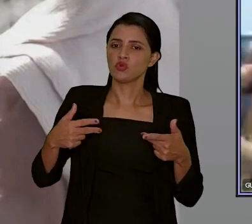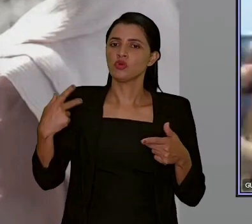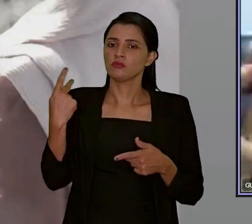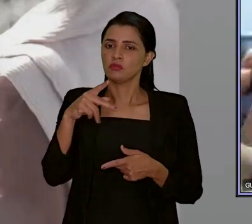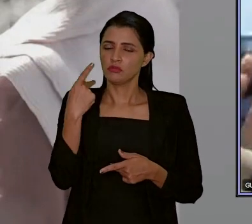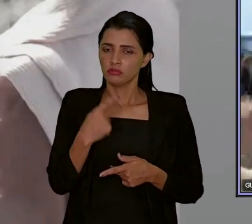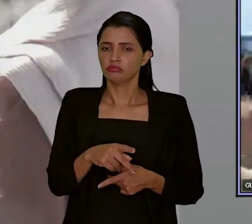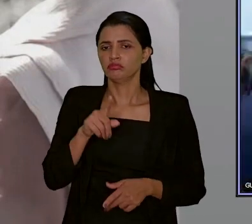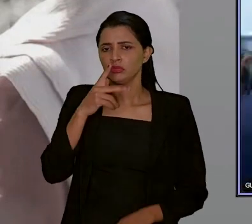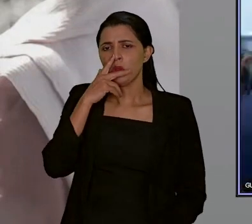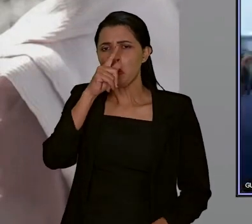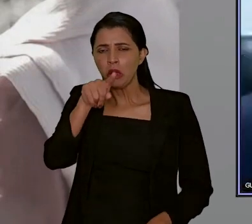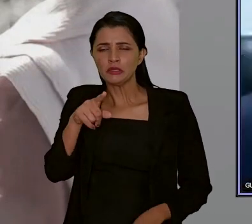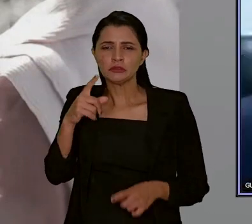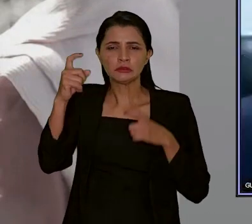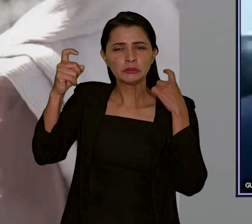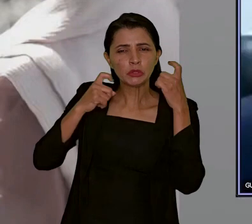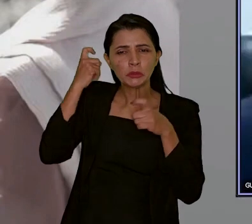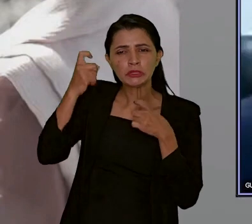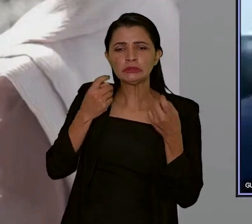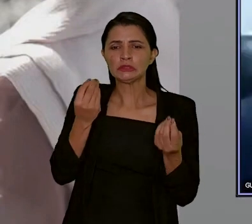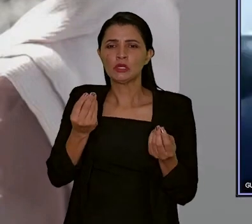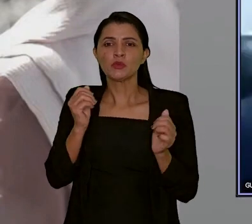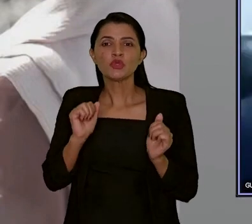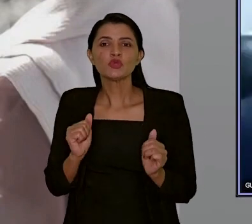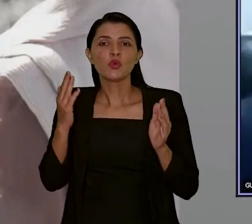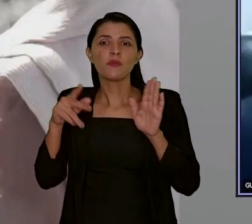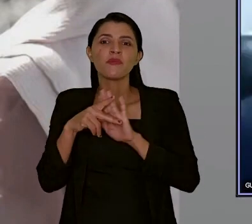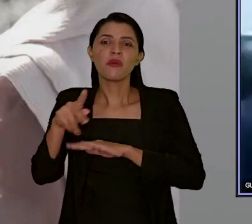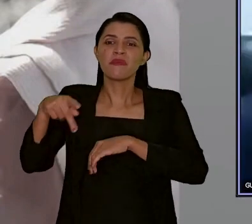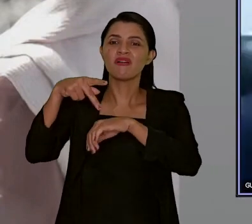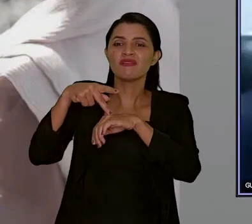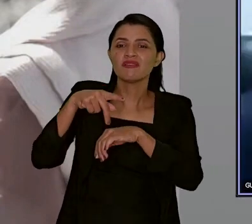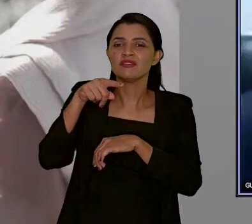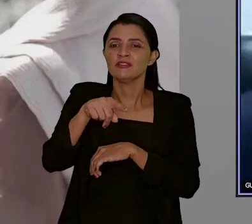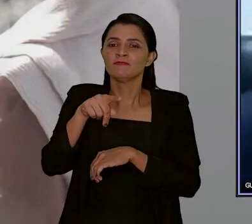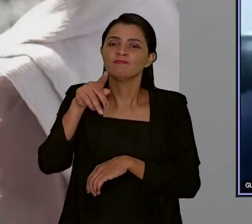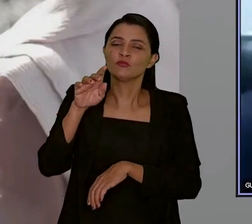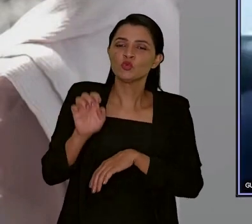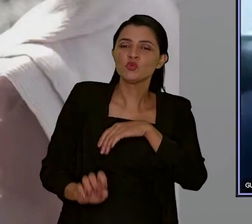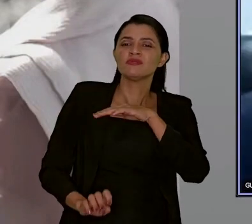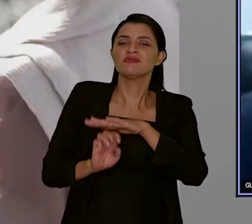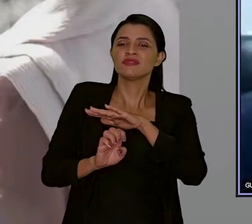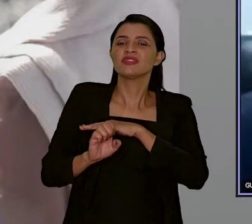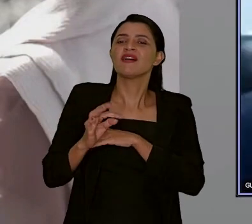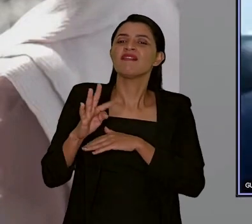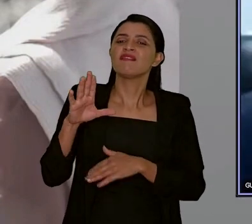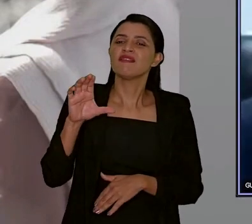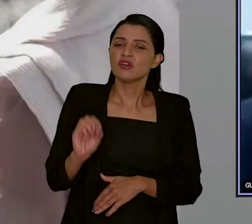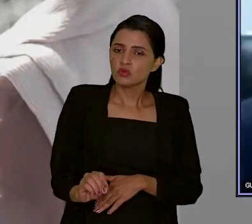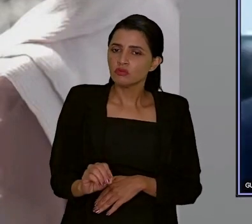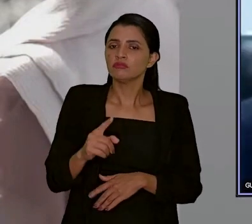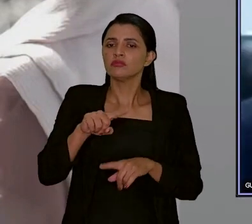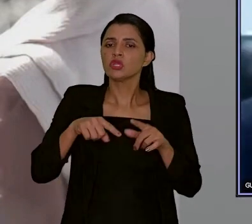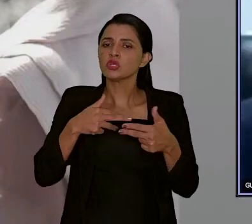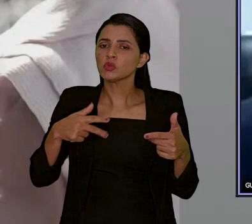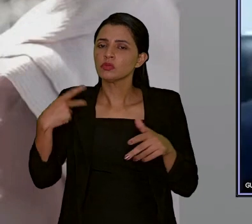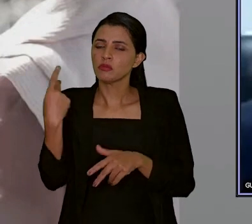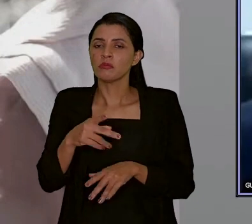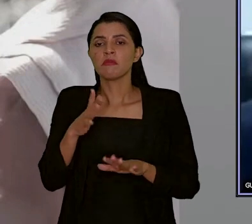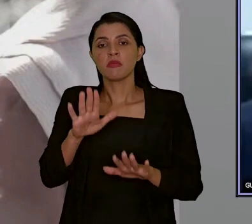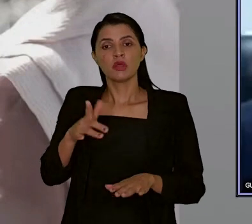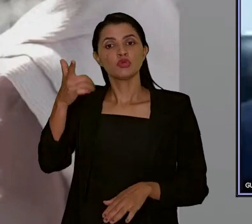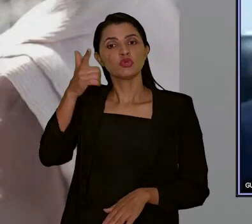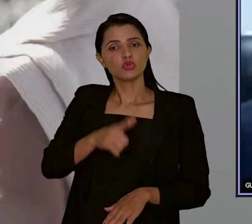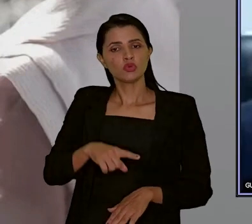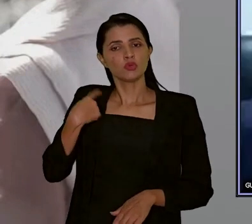tangencia aquela preocupação quanto à soberania do país, soberania do Estado e a questão patrimonial. Mas, de novo, nós temos que mirar,